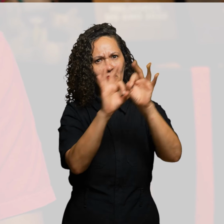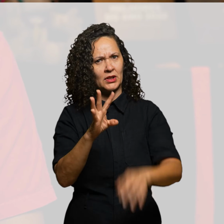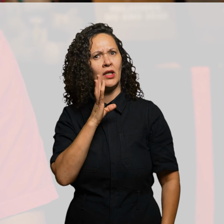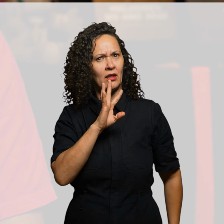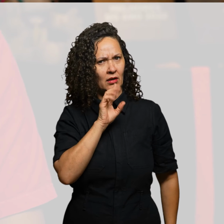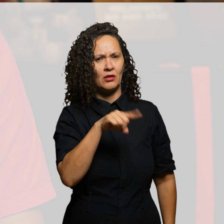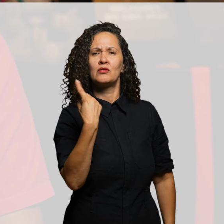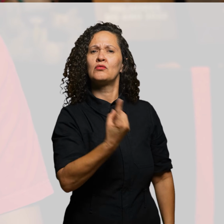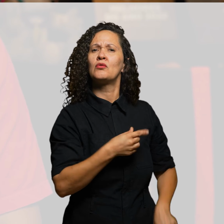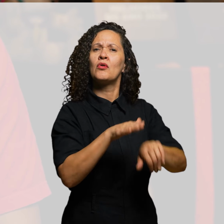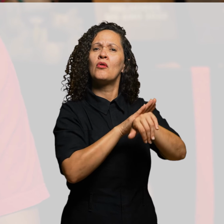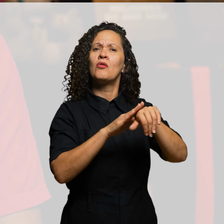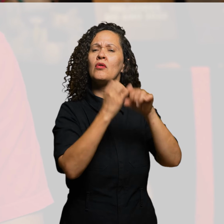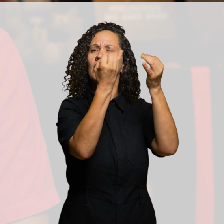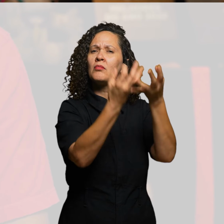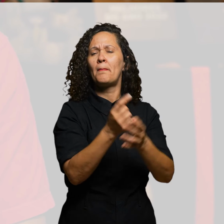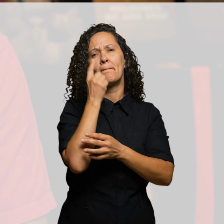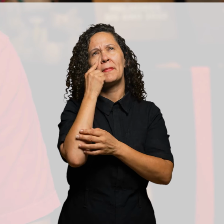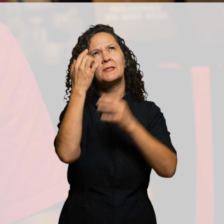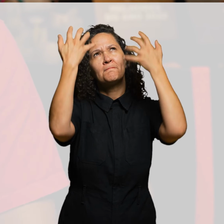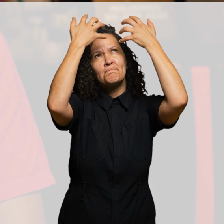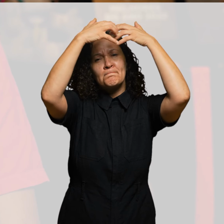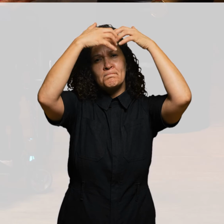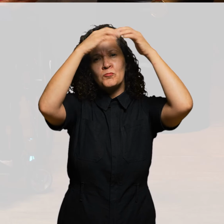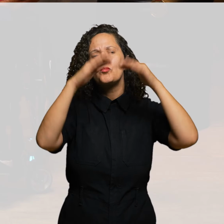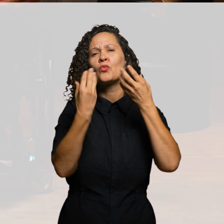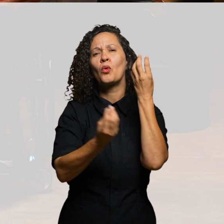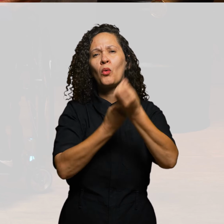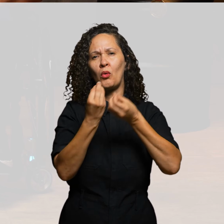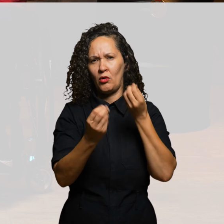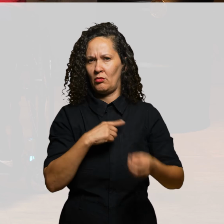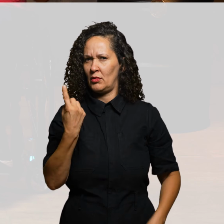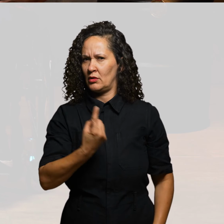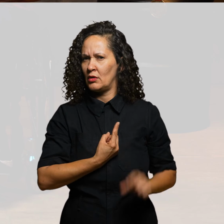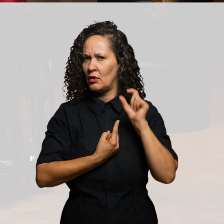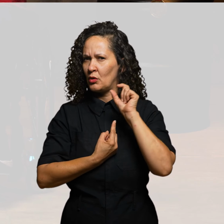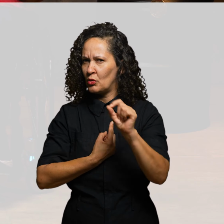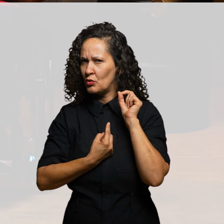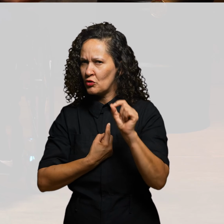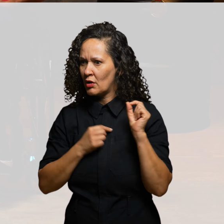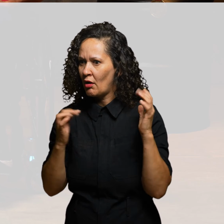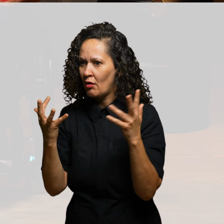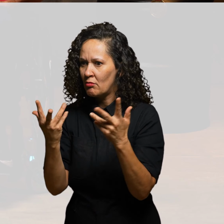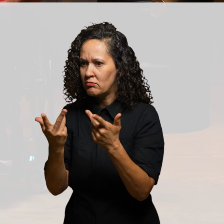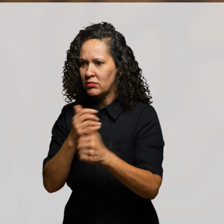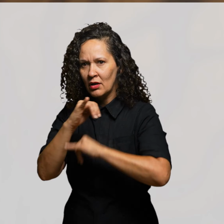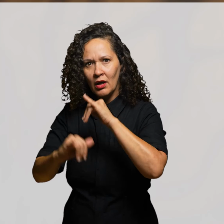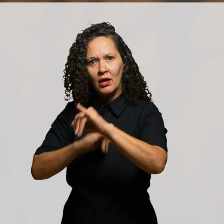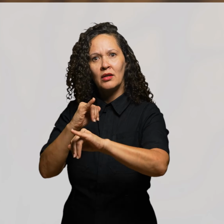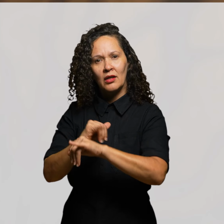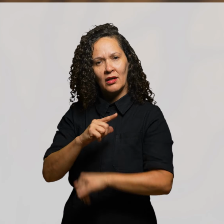bacana também para a gente poder falar também um pouquinho, pensar e refletir sobre também o lado fantástico que a internet